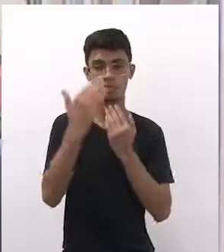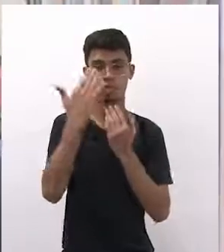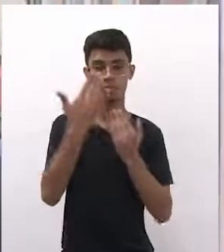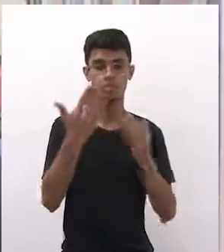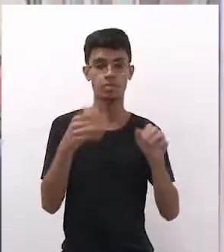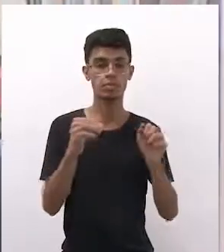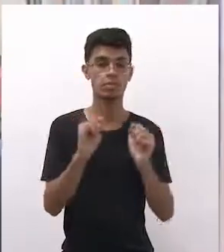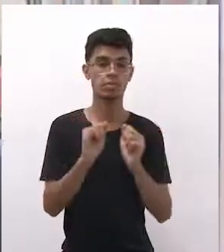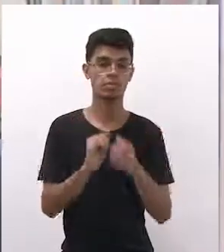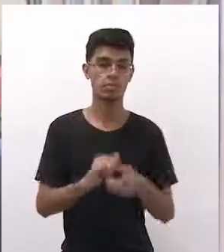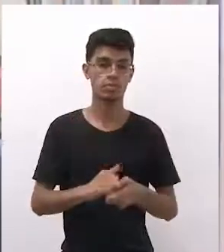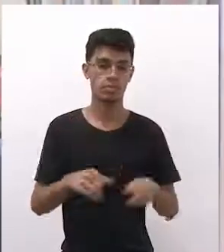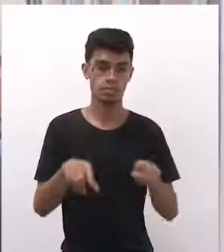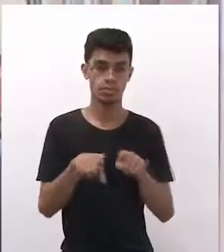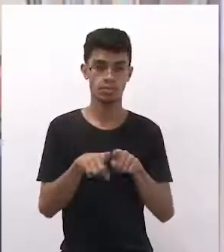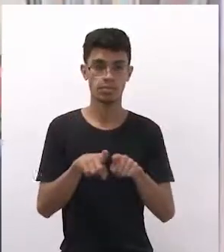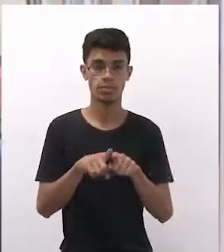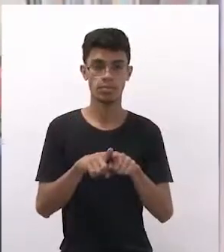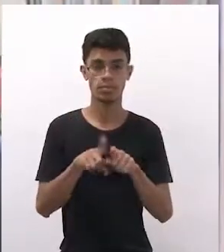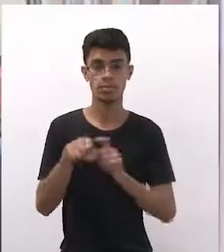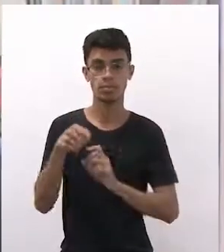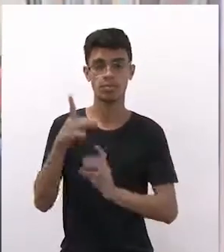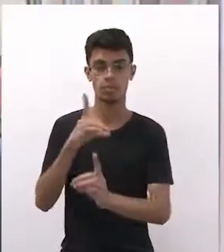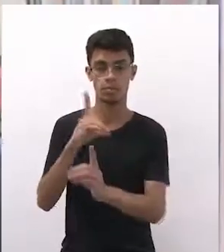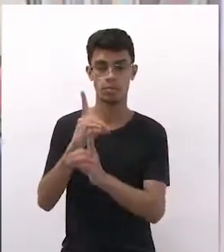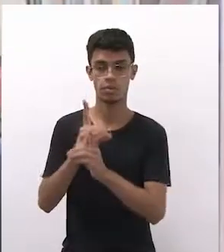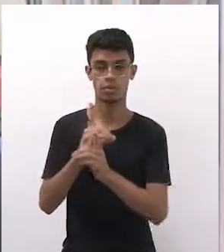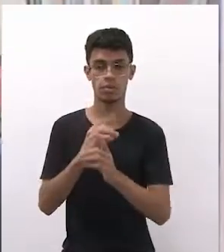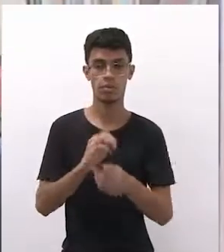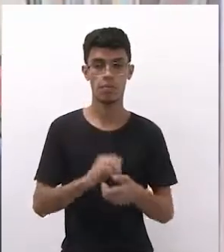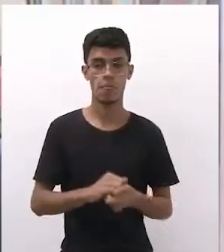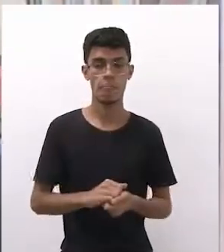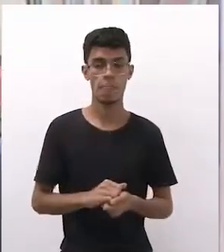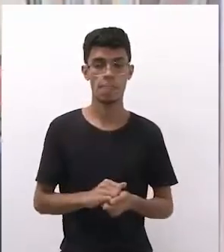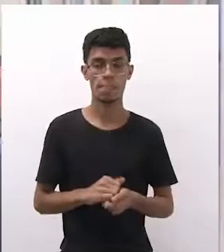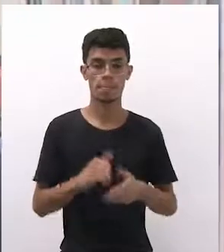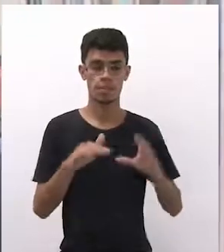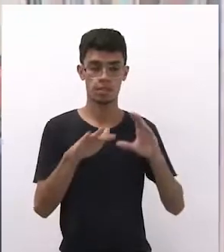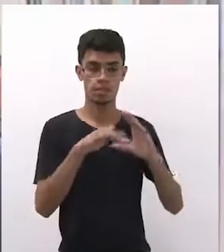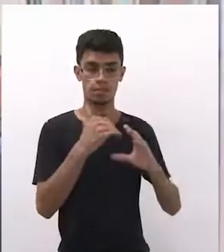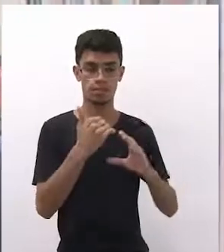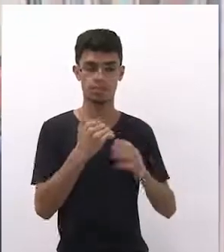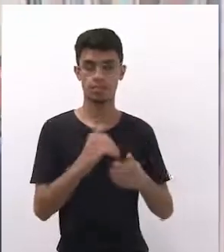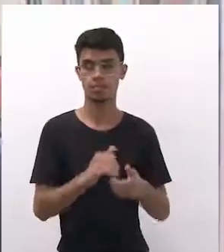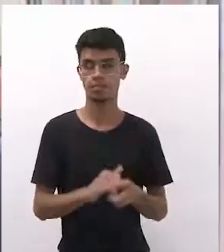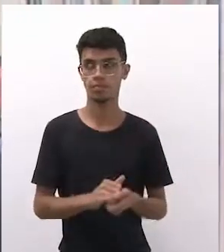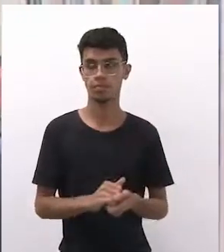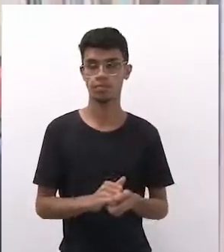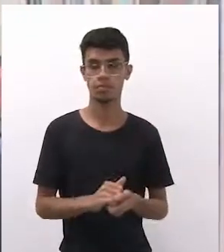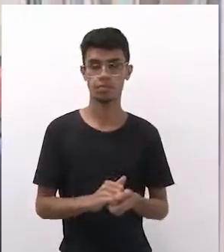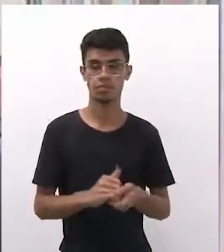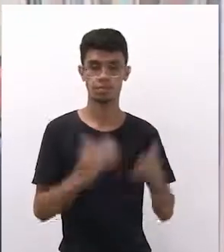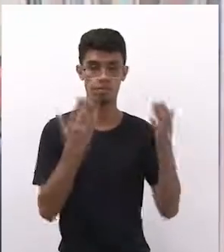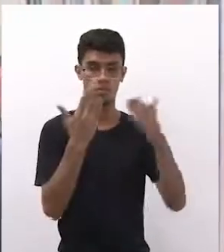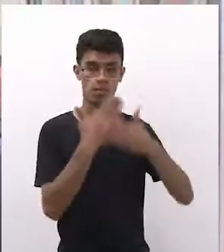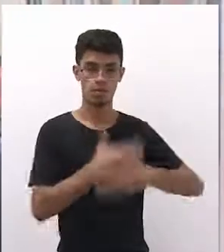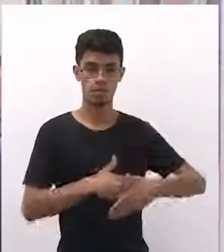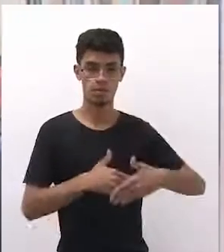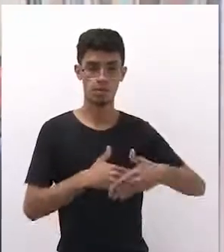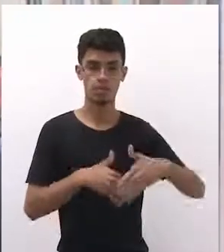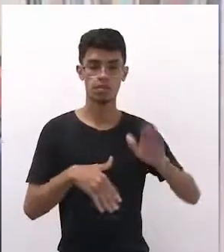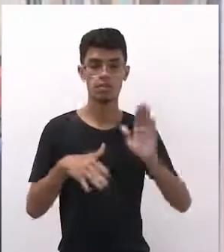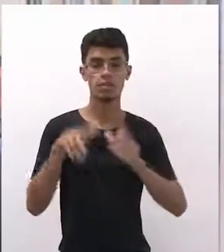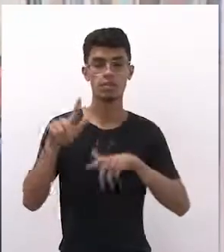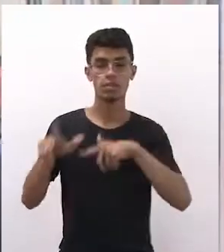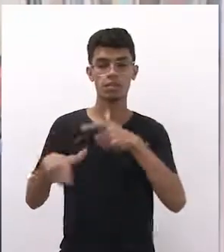gente possa nos encontrar. Mas uma colocação que apareceu aqui é o seguinte, a comprovação do trabalho infantil, né?